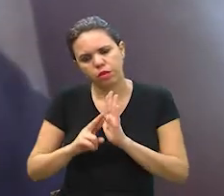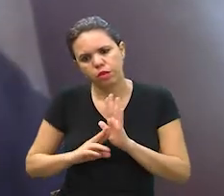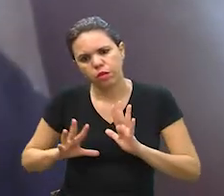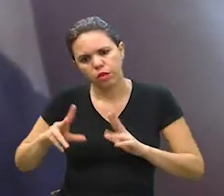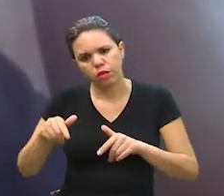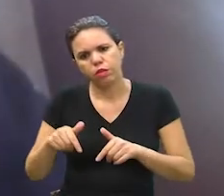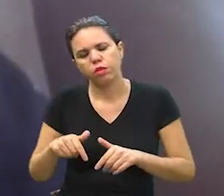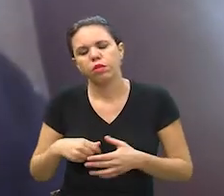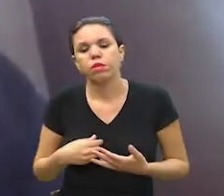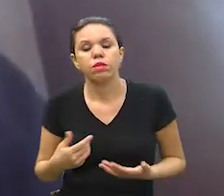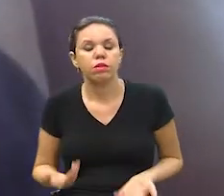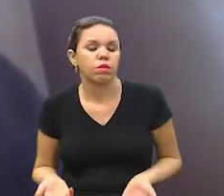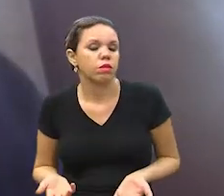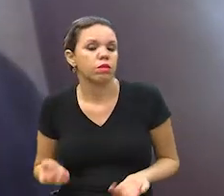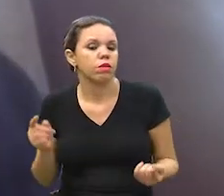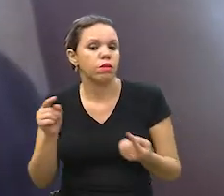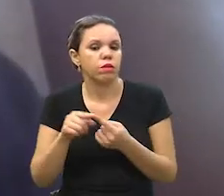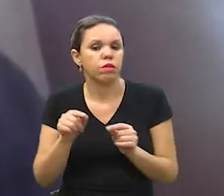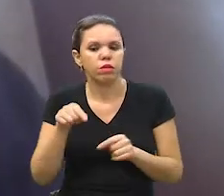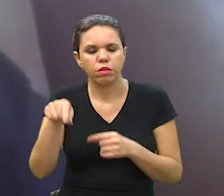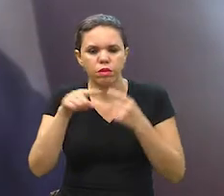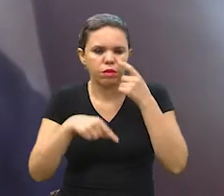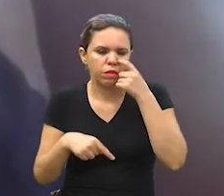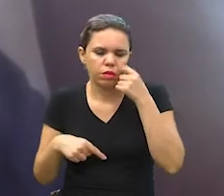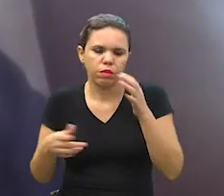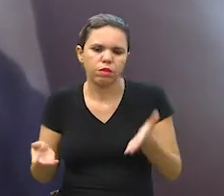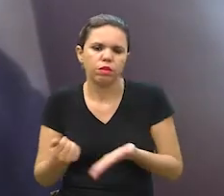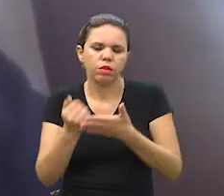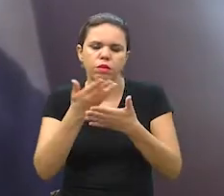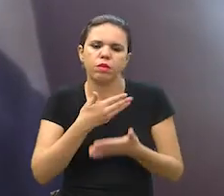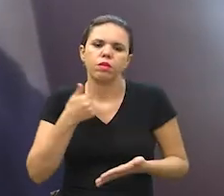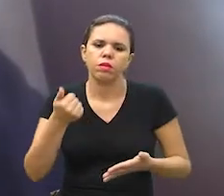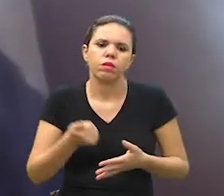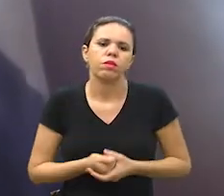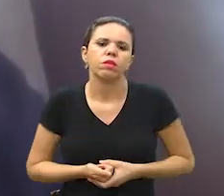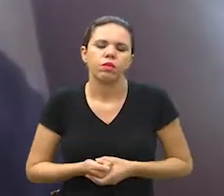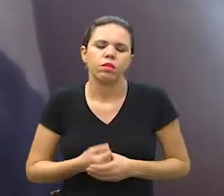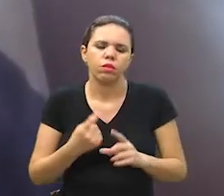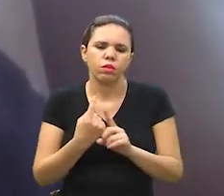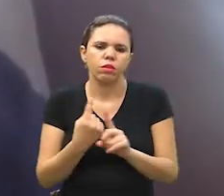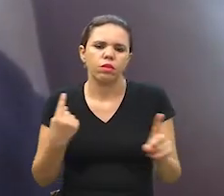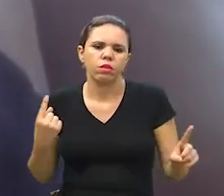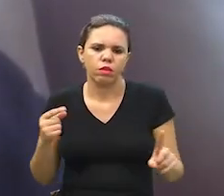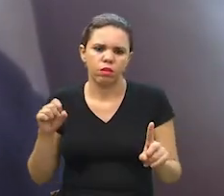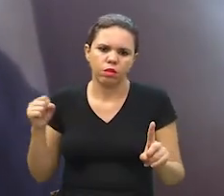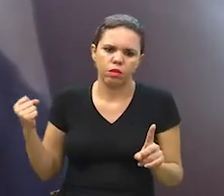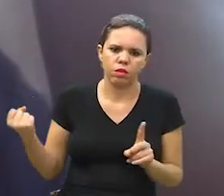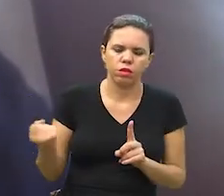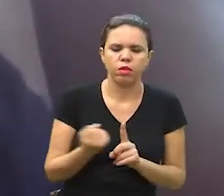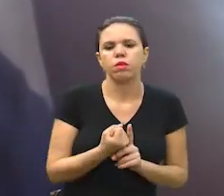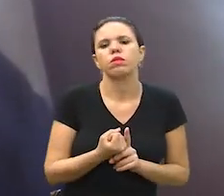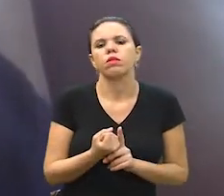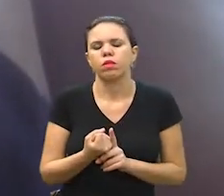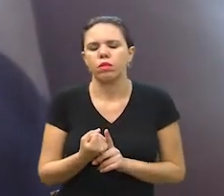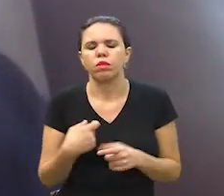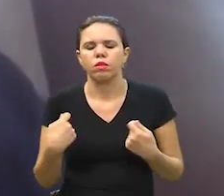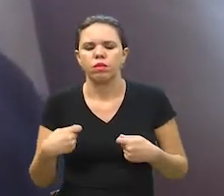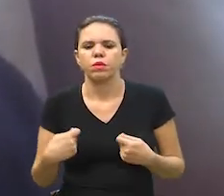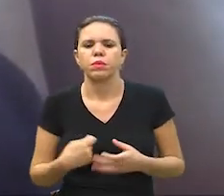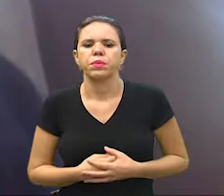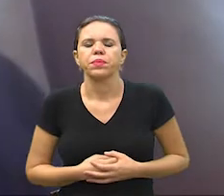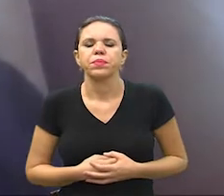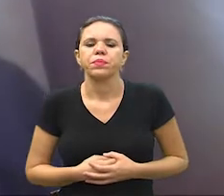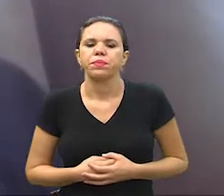todas preventivas, né? No sentido de você propiciar o melhor distanciamento social, isolamento quando